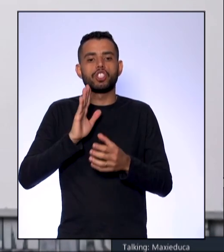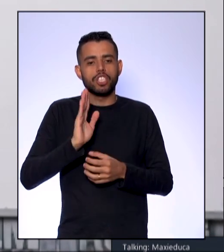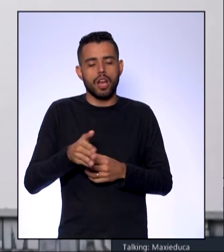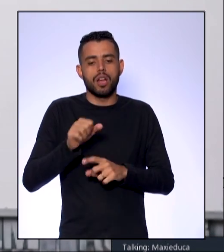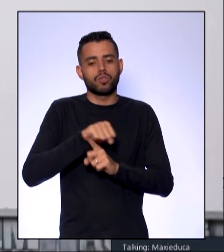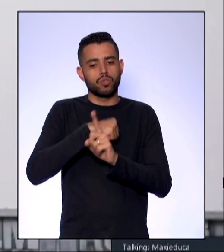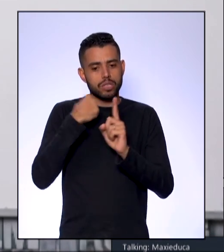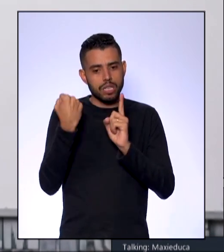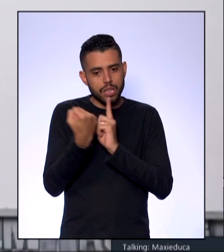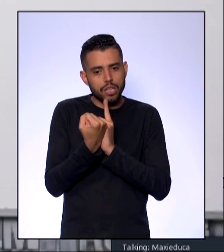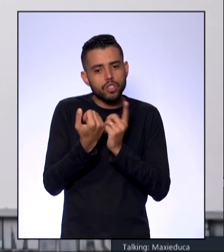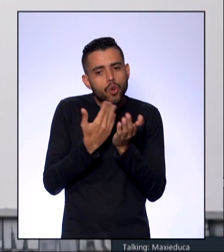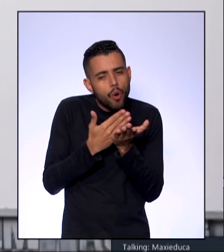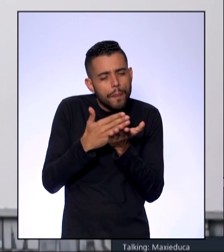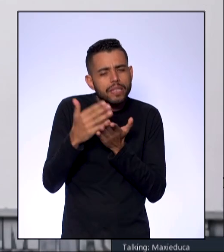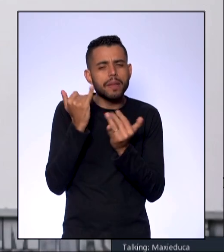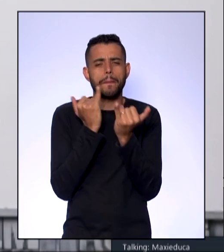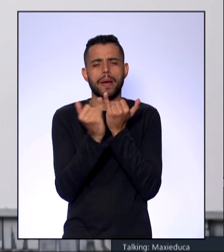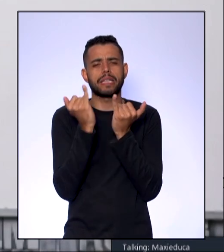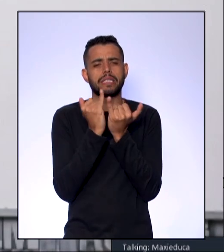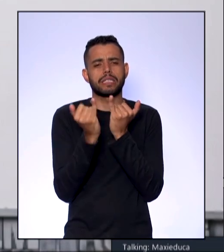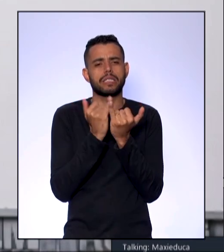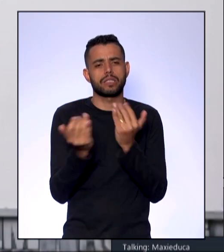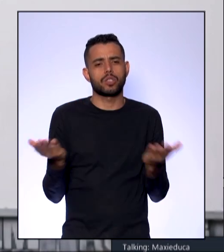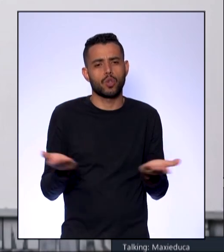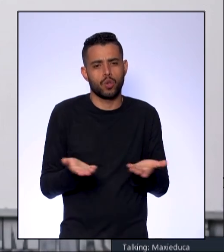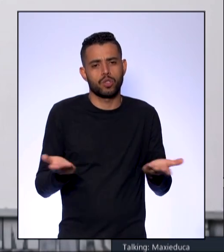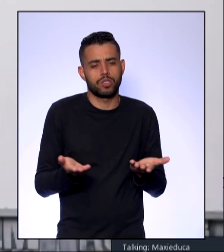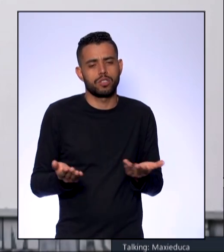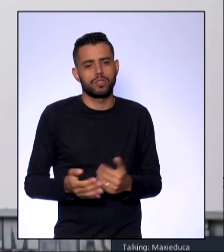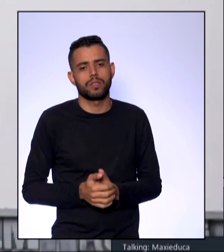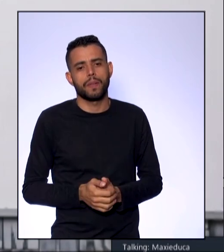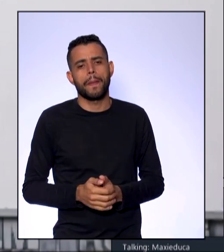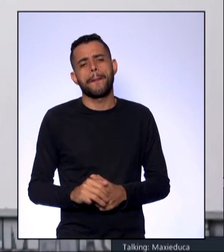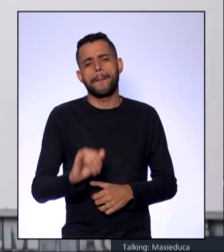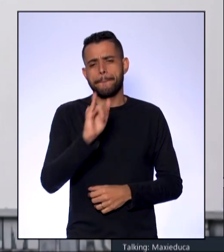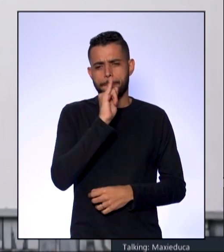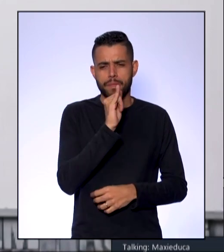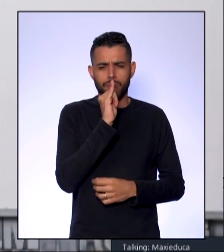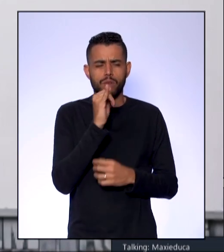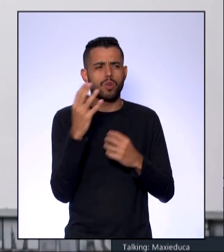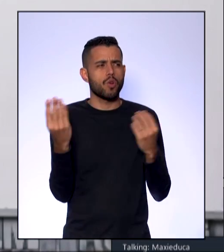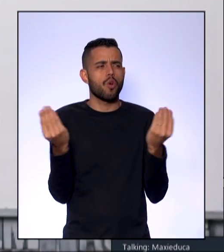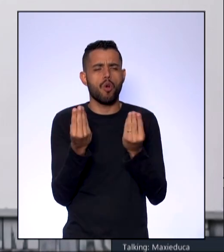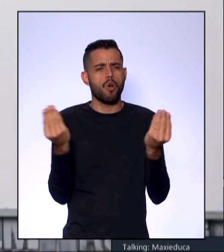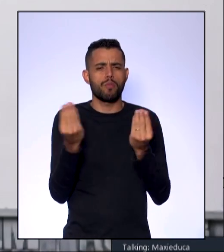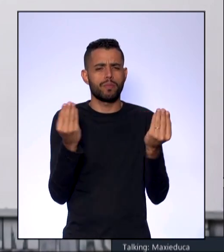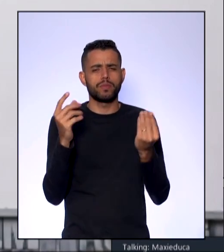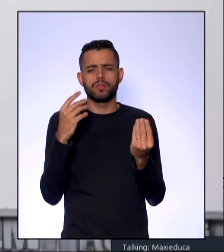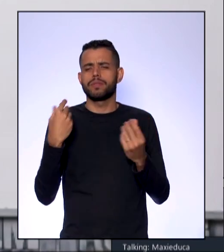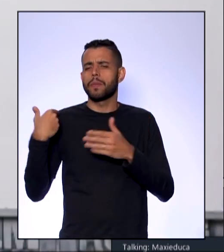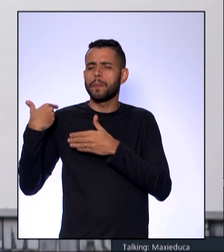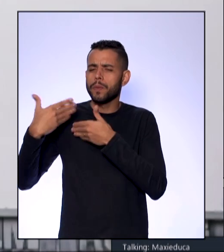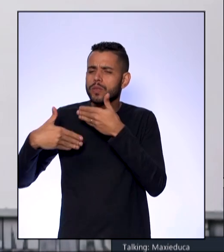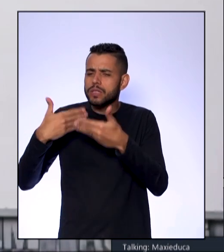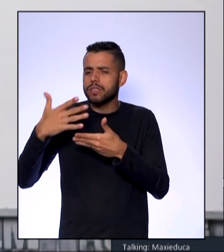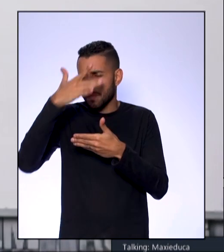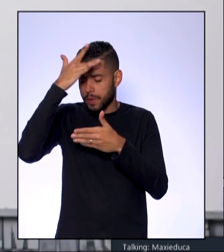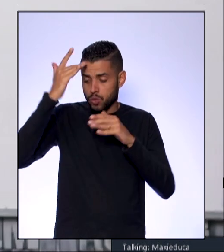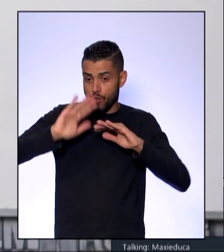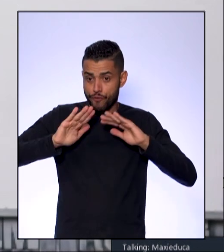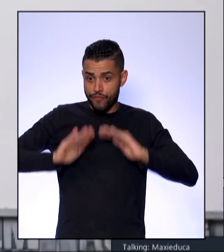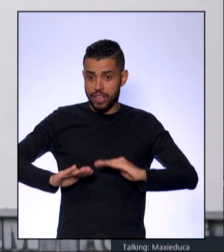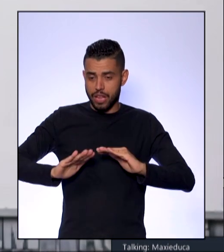um layout próximo do nosso, tá? Exemplo bem metódico de aplicação deste processo de sedentarização